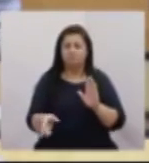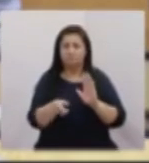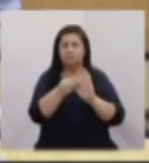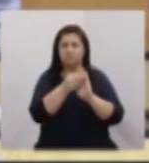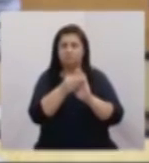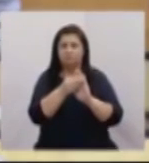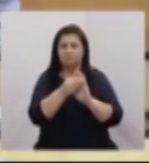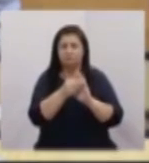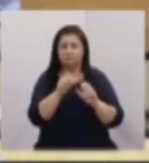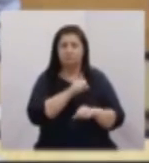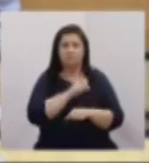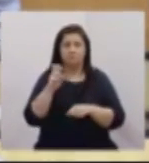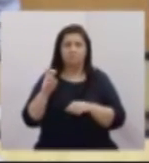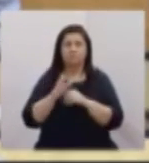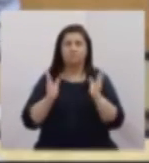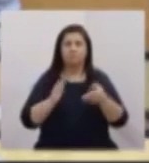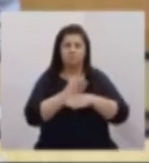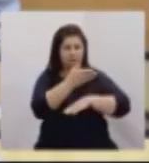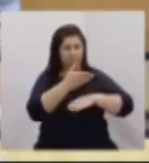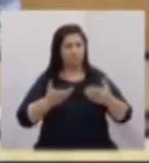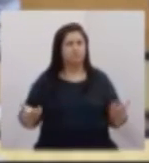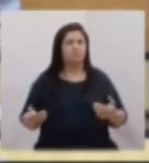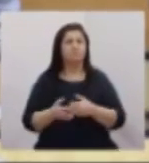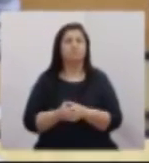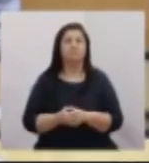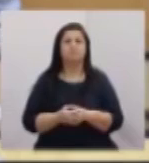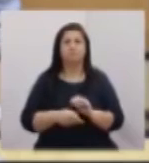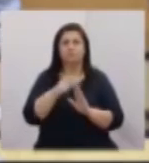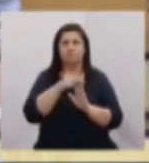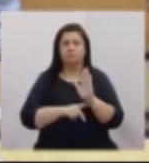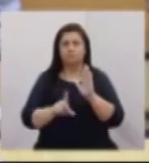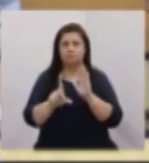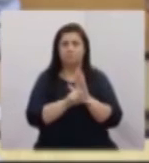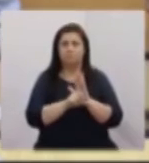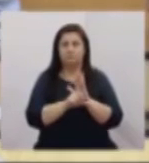5 devidamente aprovada ao projeto de lei do Executivo, número